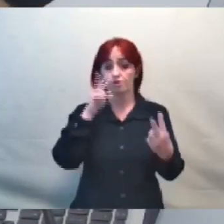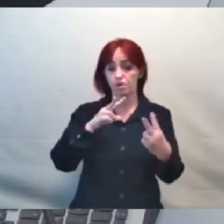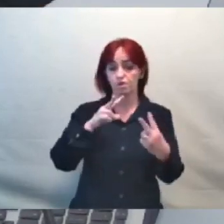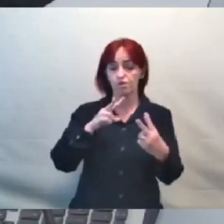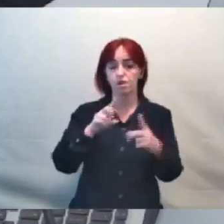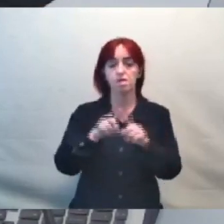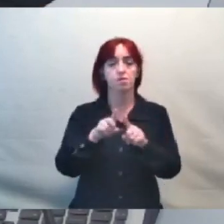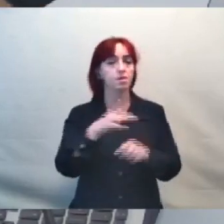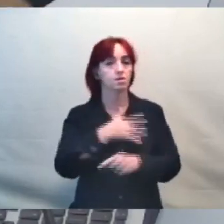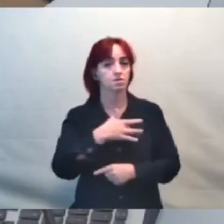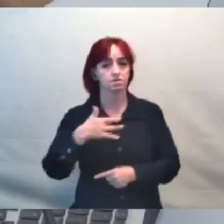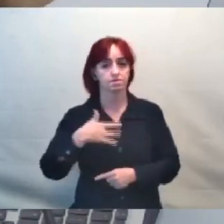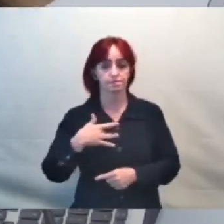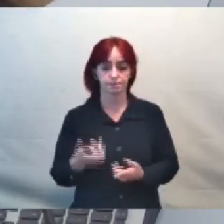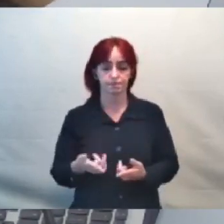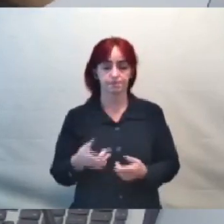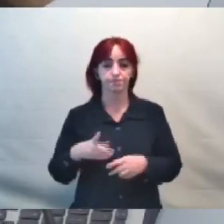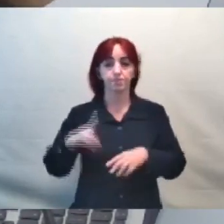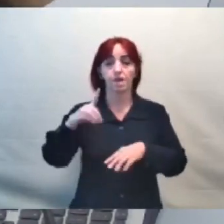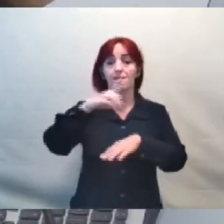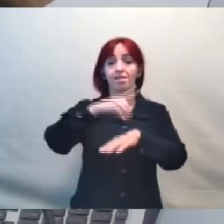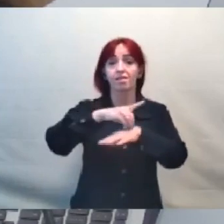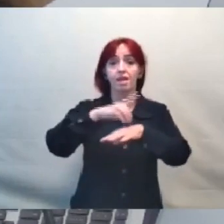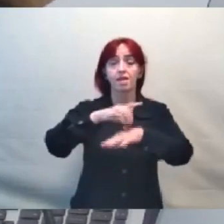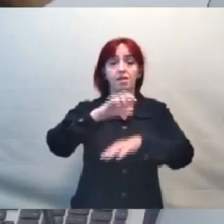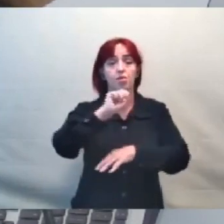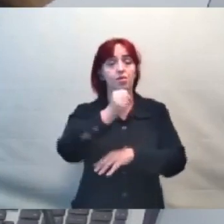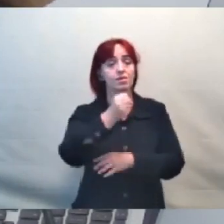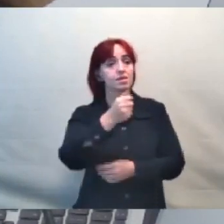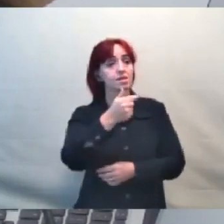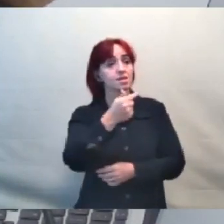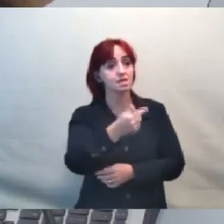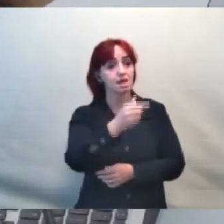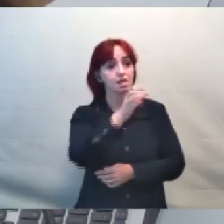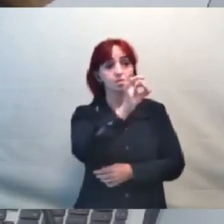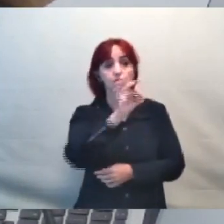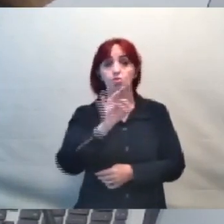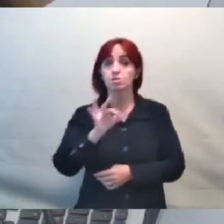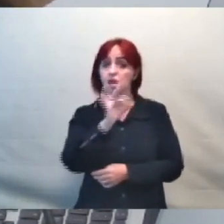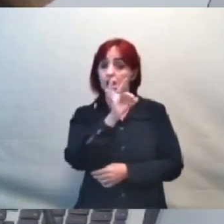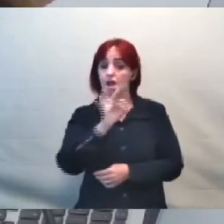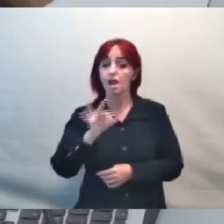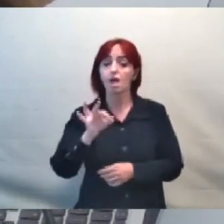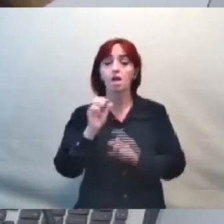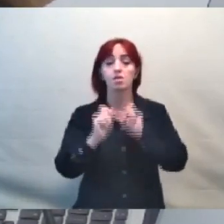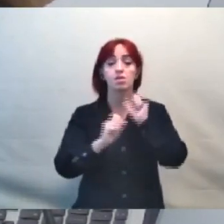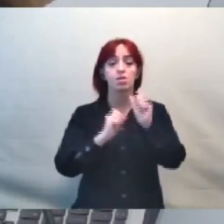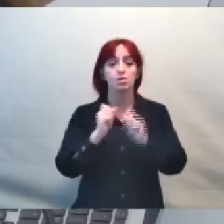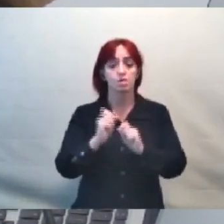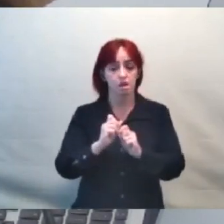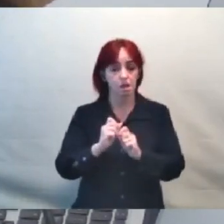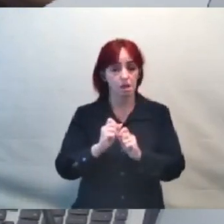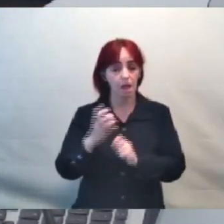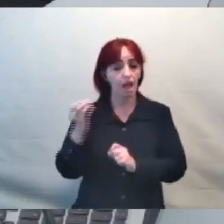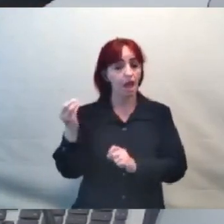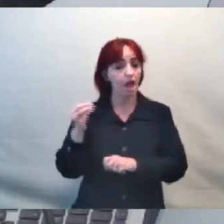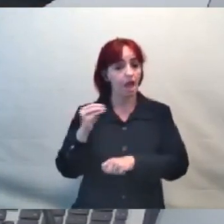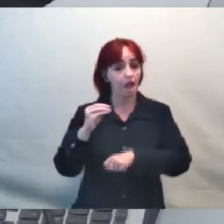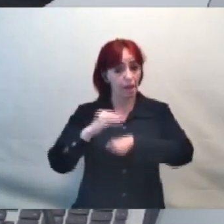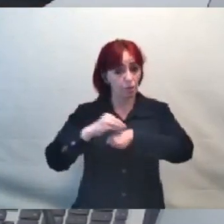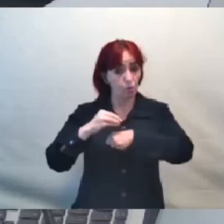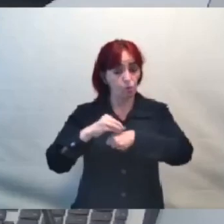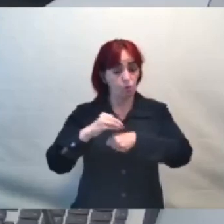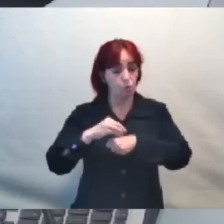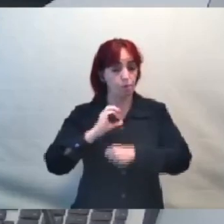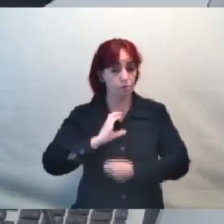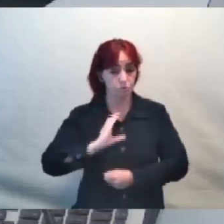Dengue, 87% é culpa dos cidadãos e cidadãs?